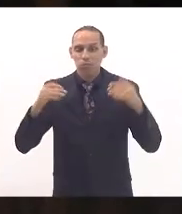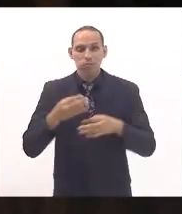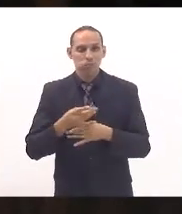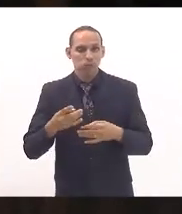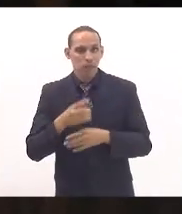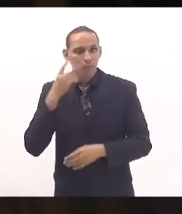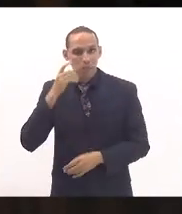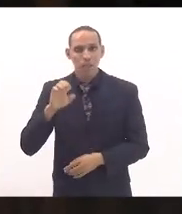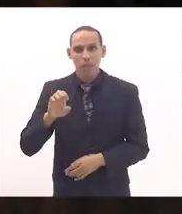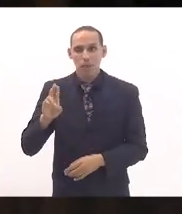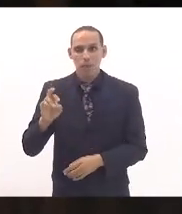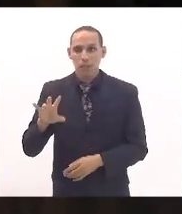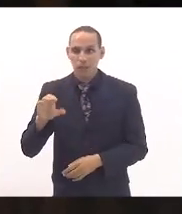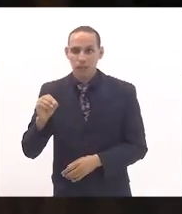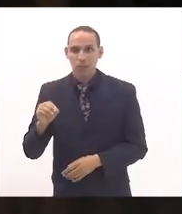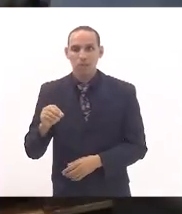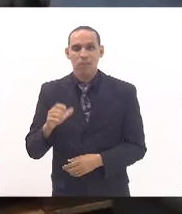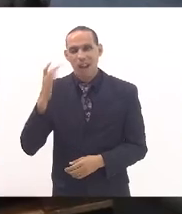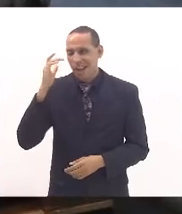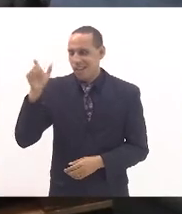deputado Eurico, eu pensei que ele não tivesse.